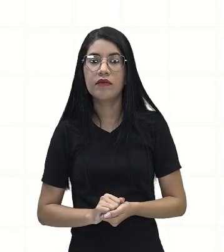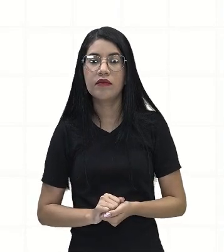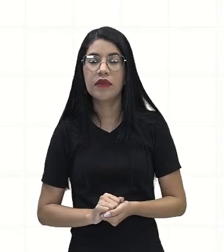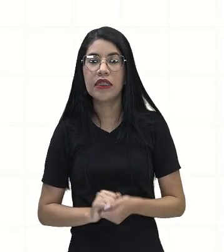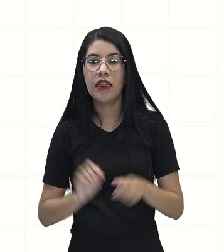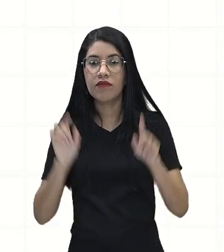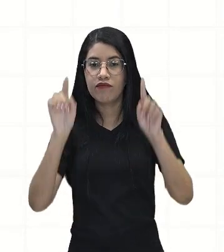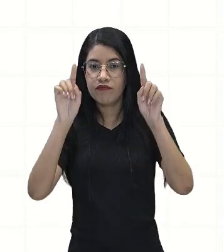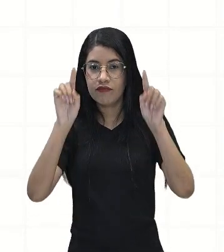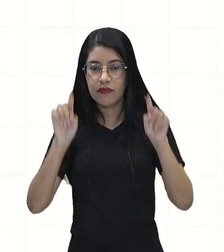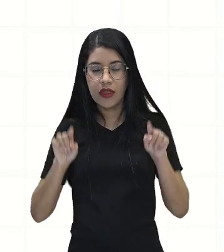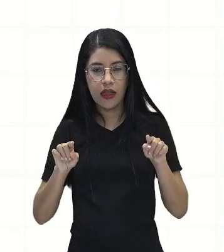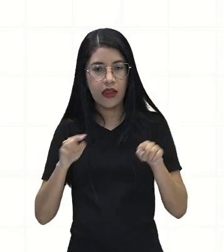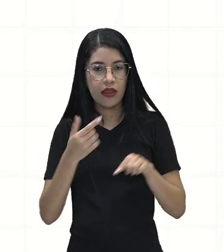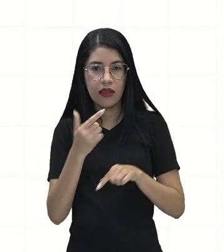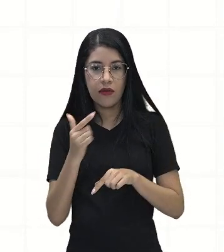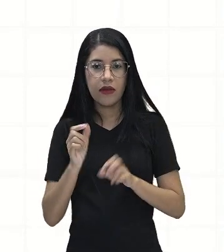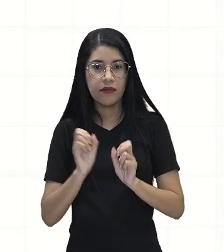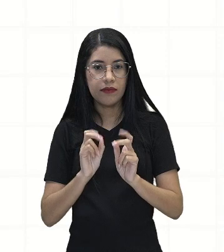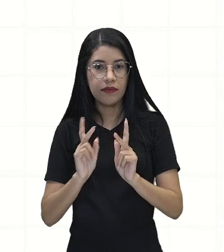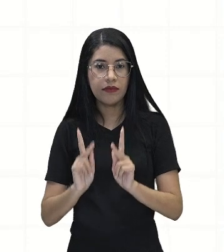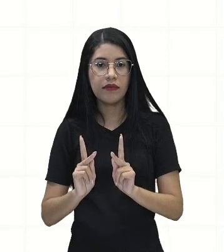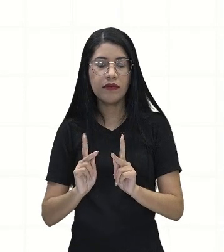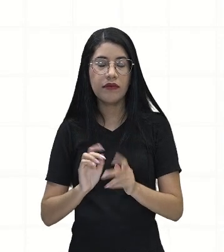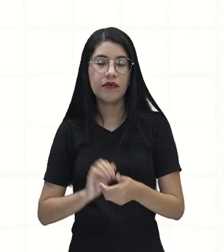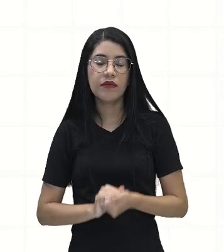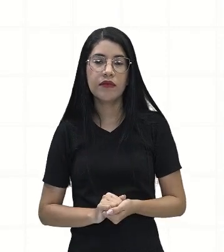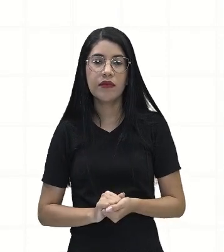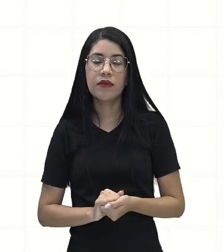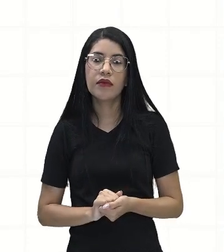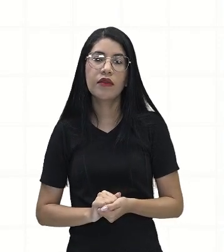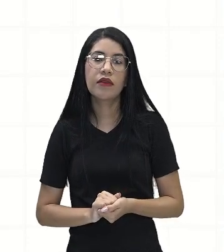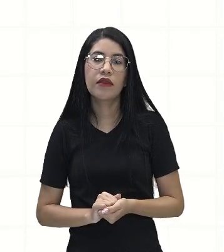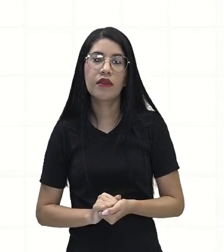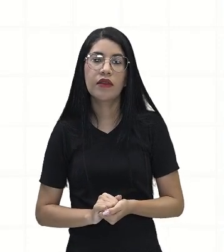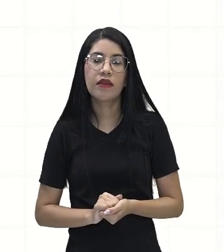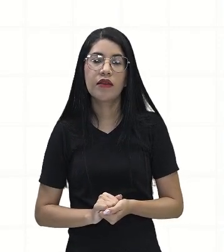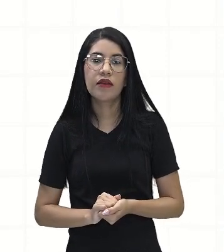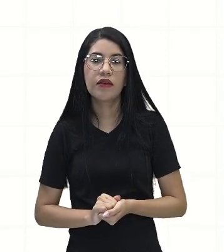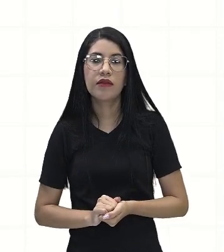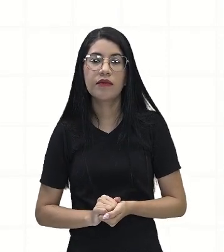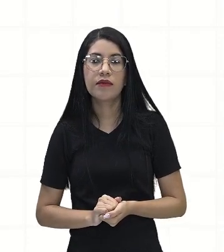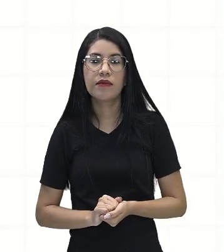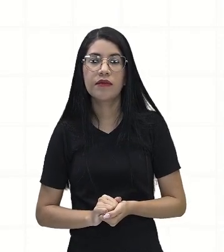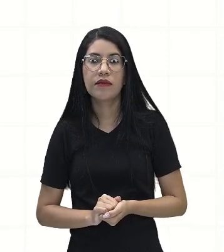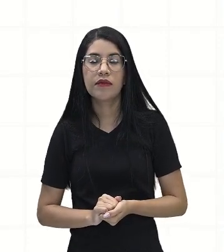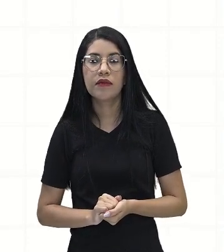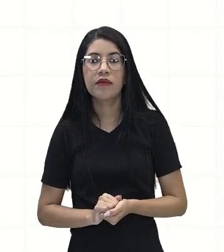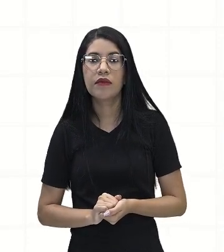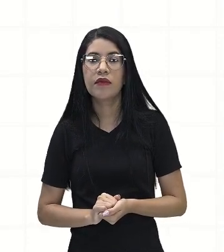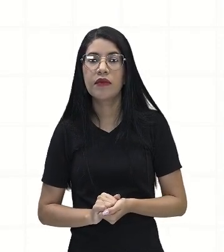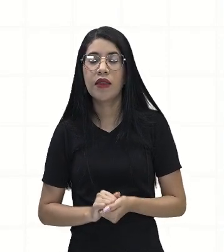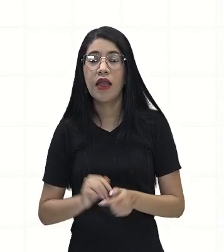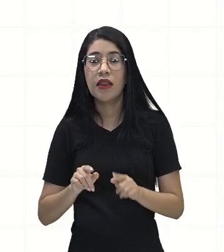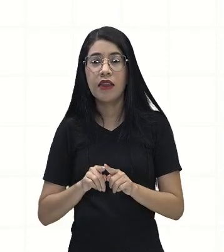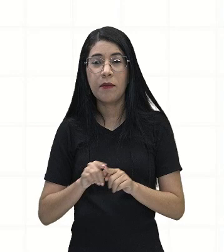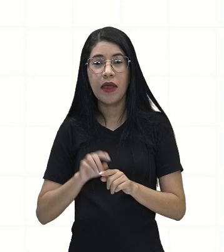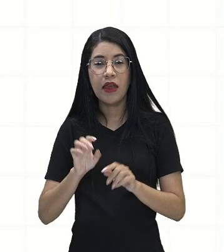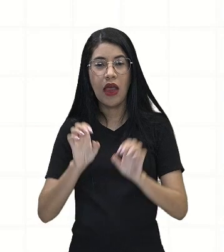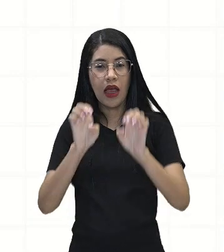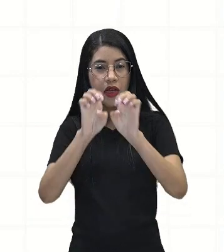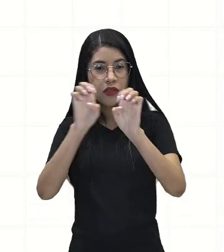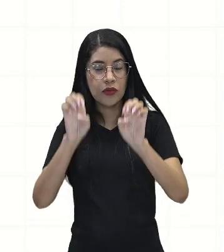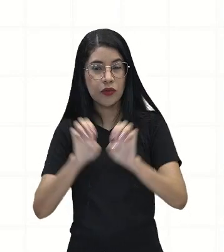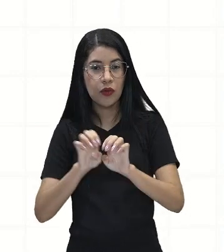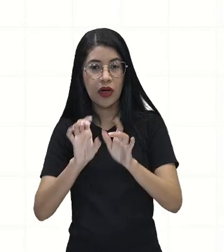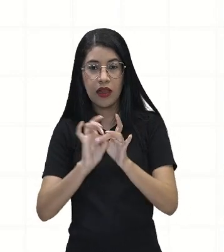fechadas, tá bom, pessoal? E elas possuem sempre um formato aberto.